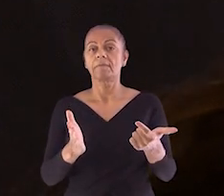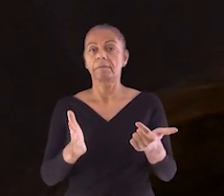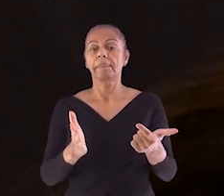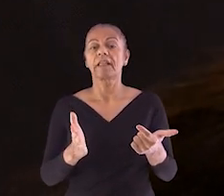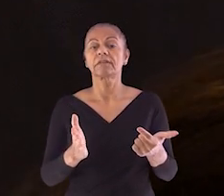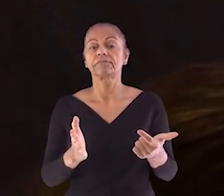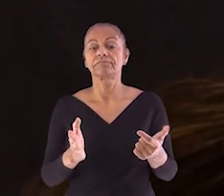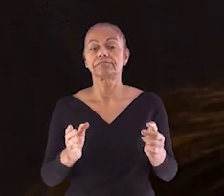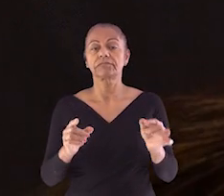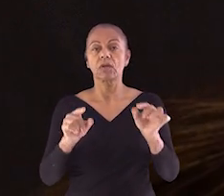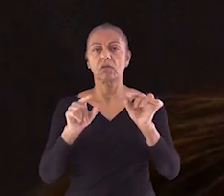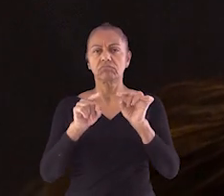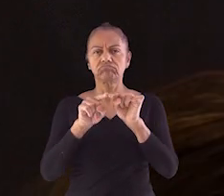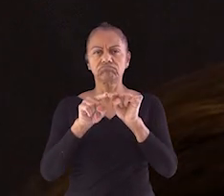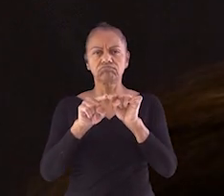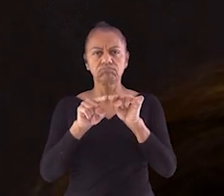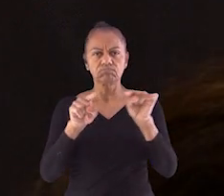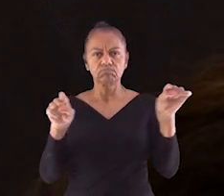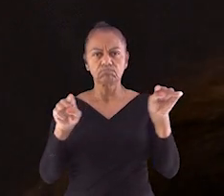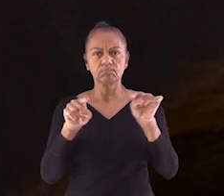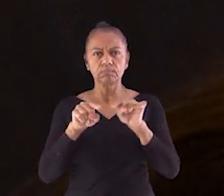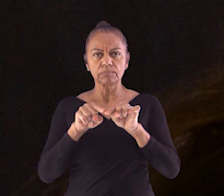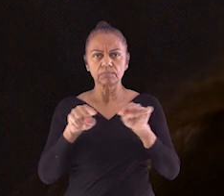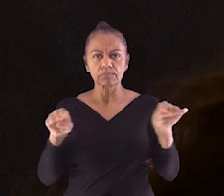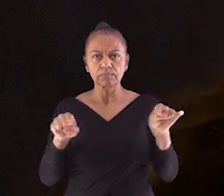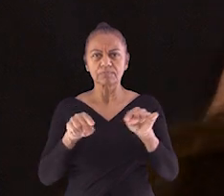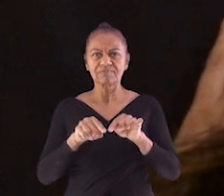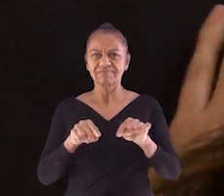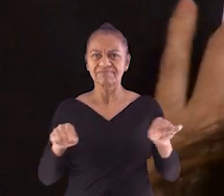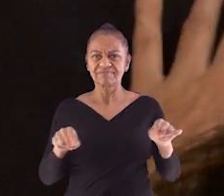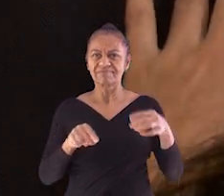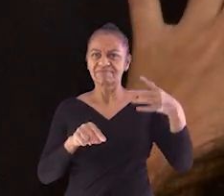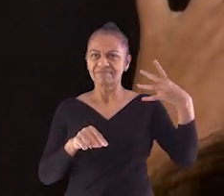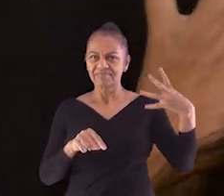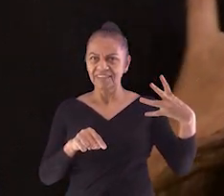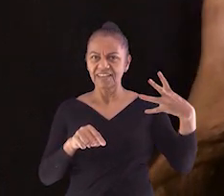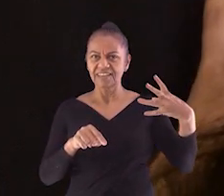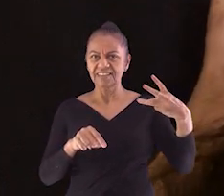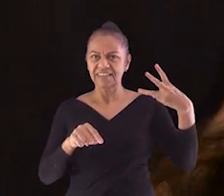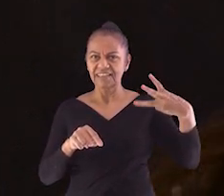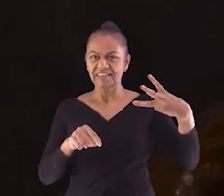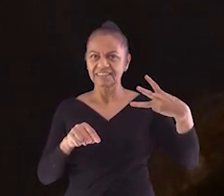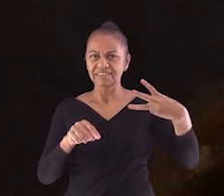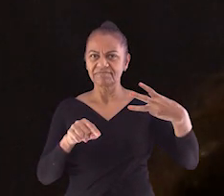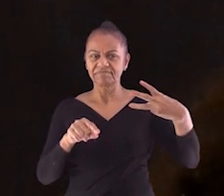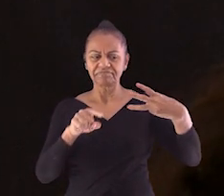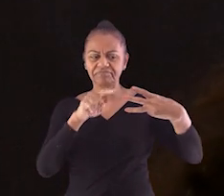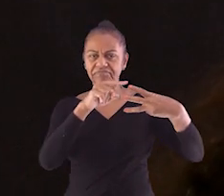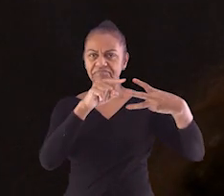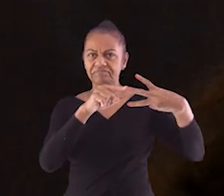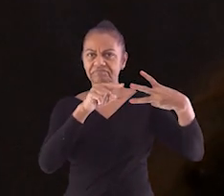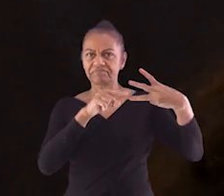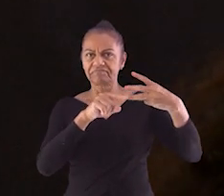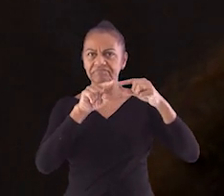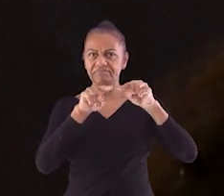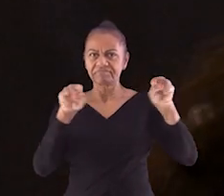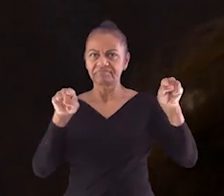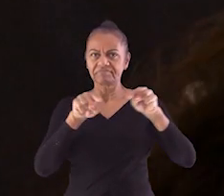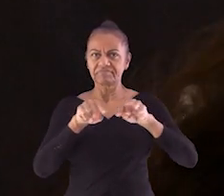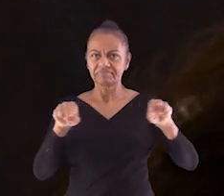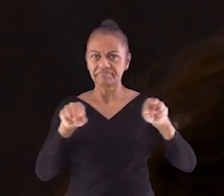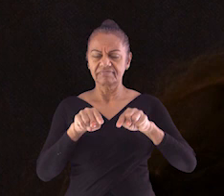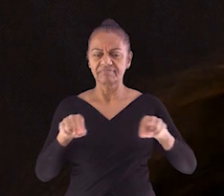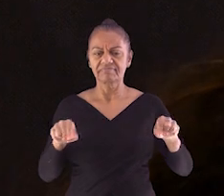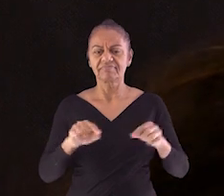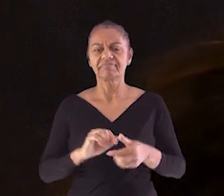diagonal, fazendo 3 linhas. Para isso, a folha não deve estar em pé, ela deve estar assim na horizontal, ok?